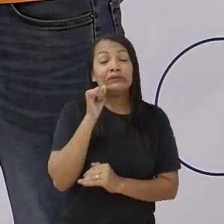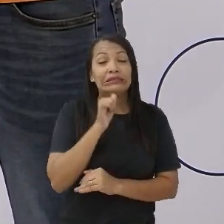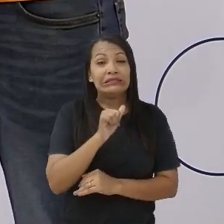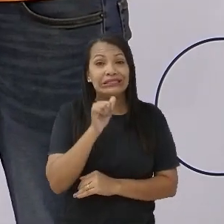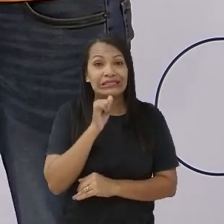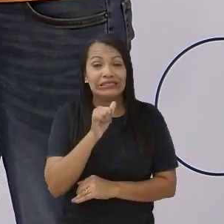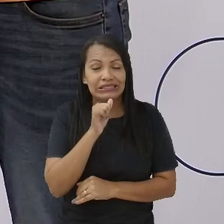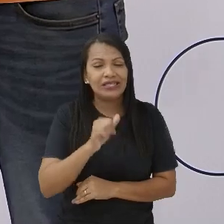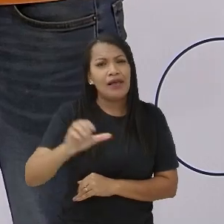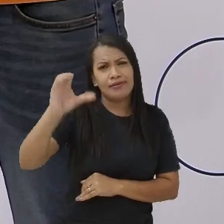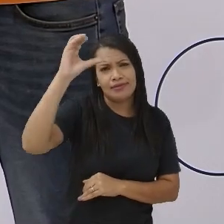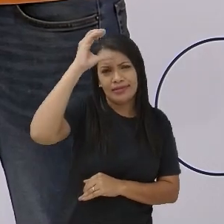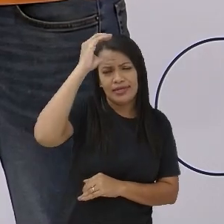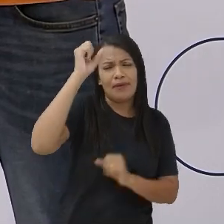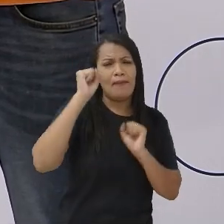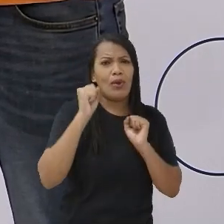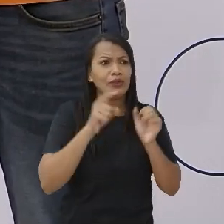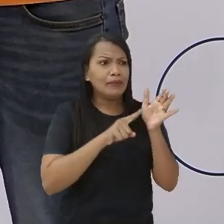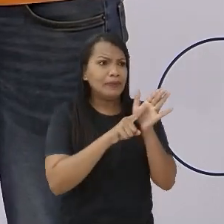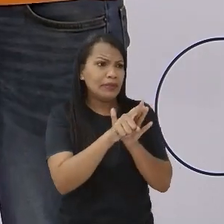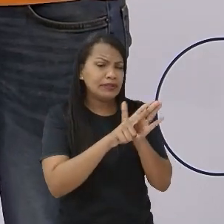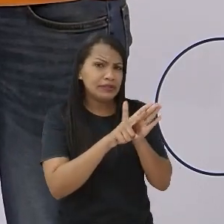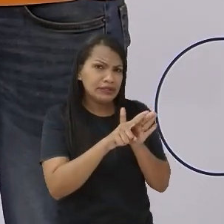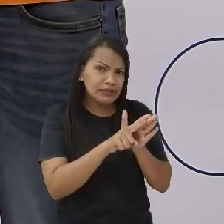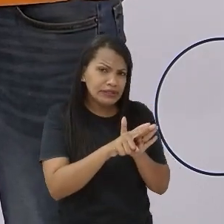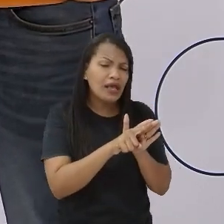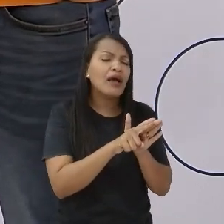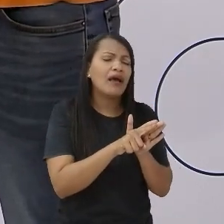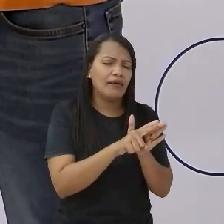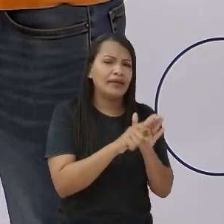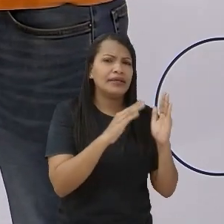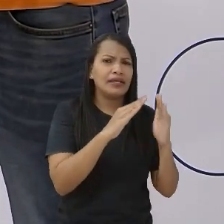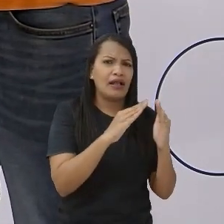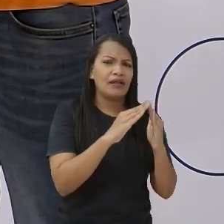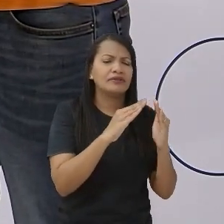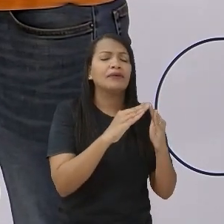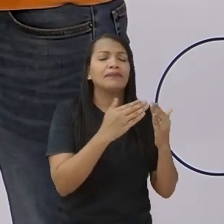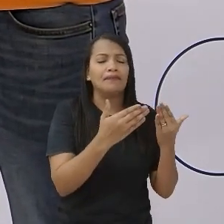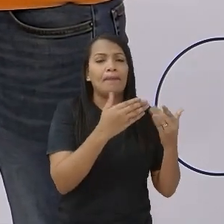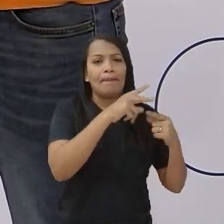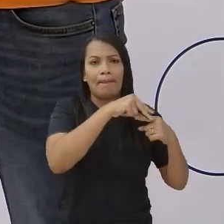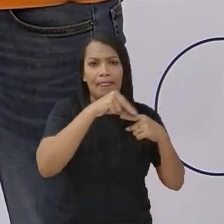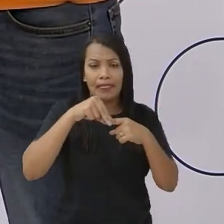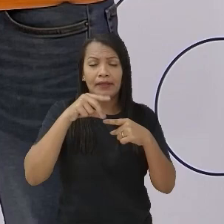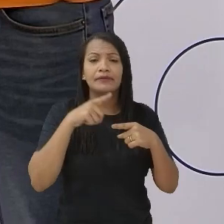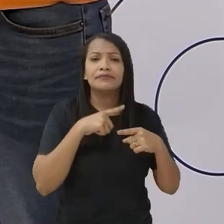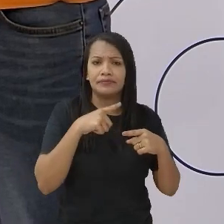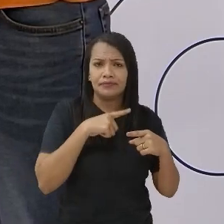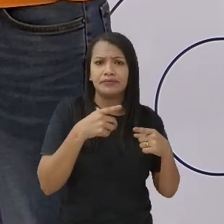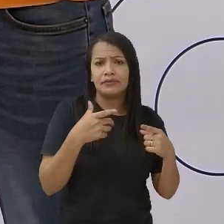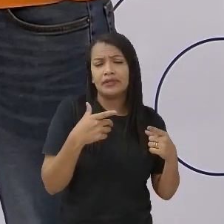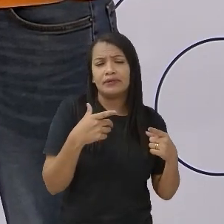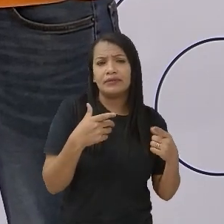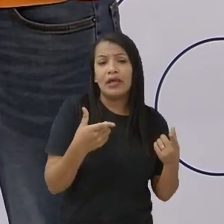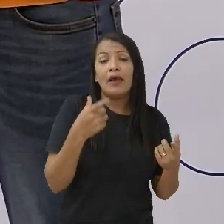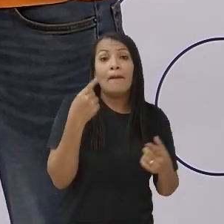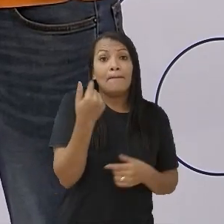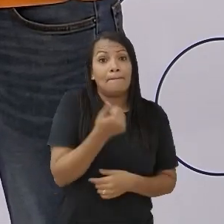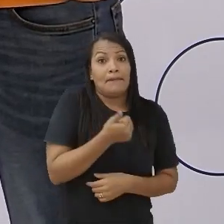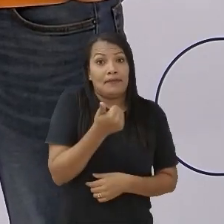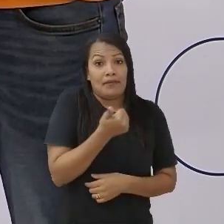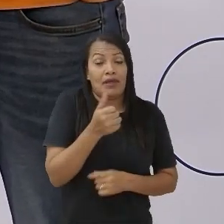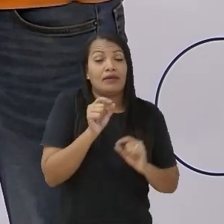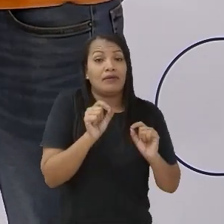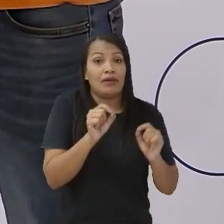de cordel, então a criança pode pesquisar em casa. Se ela não encontrar em casa, ela pode pesquisar na internet também. Então, o primeiro passo é a criança